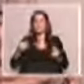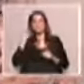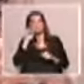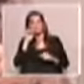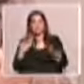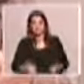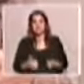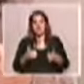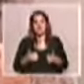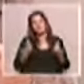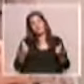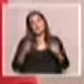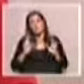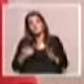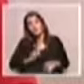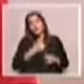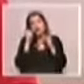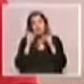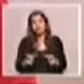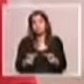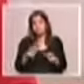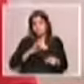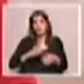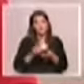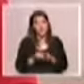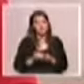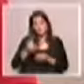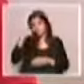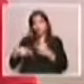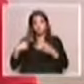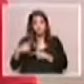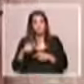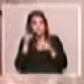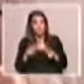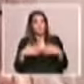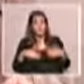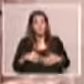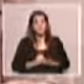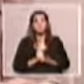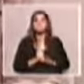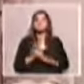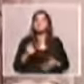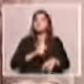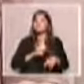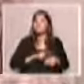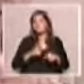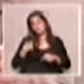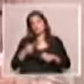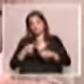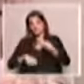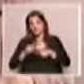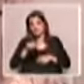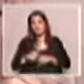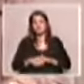portanto, daí também o controle necessário que existe todos estes queijos tradicionais na sua cura e no momento de venda. O